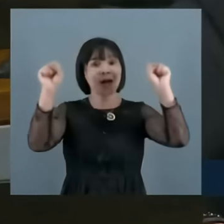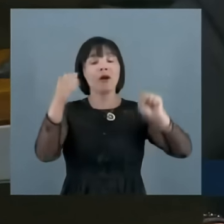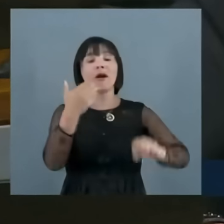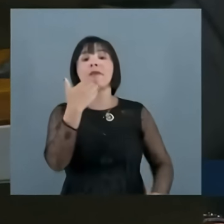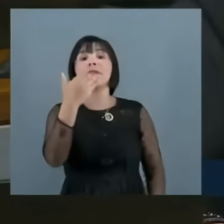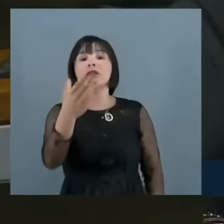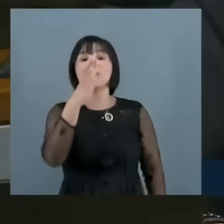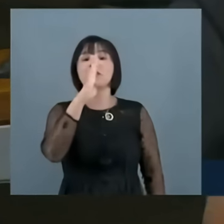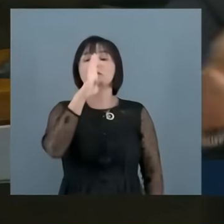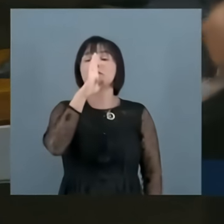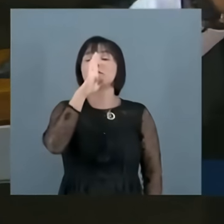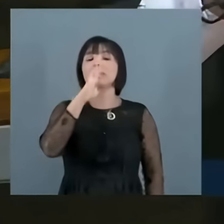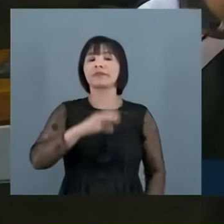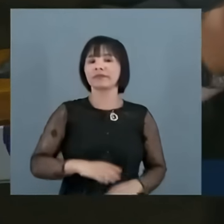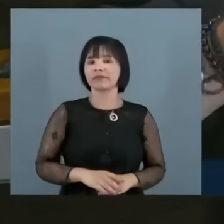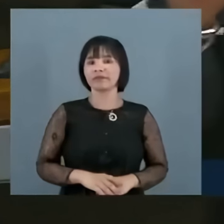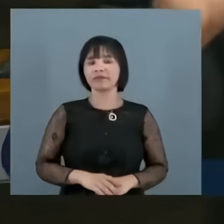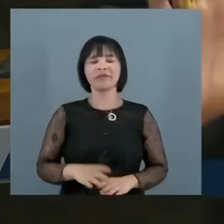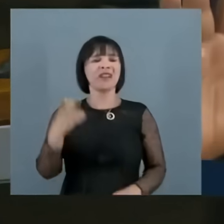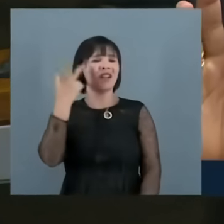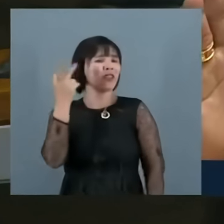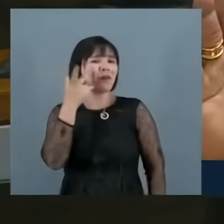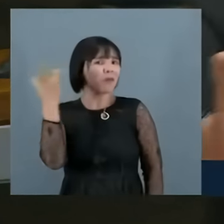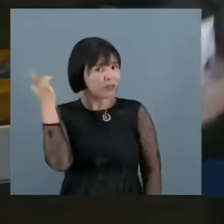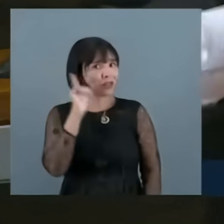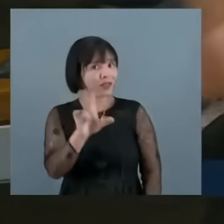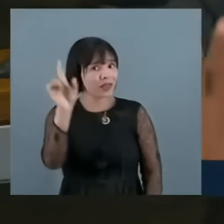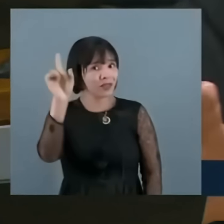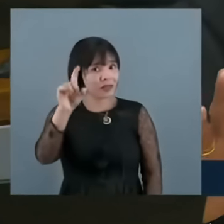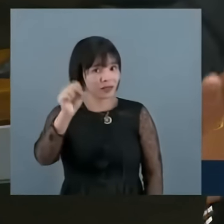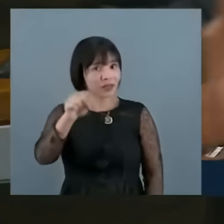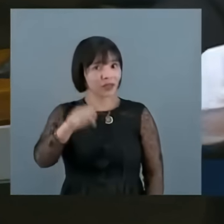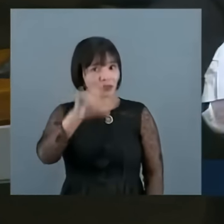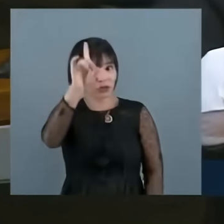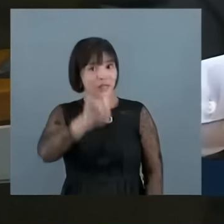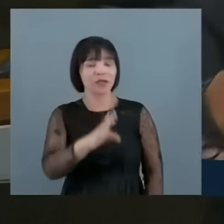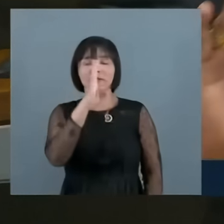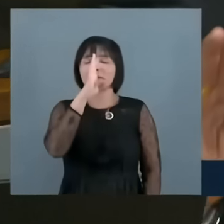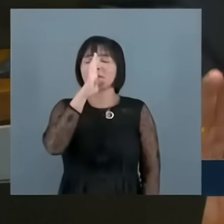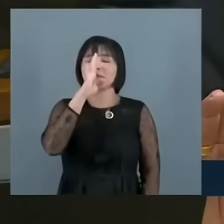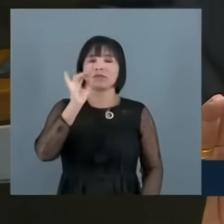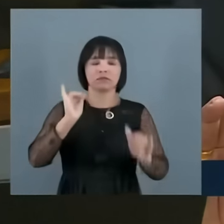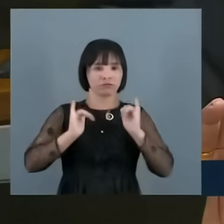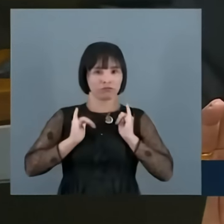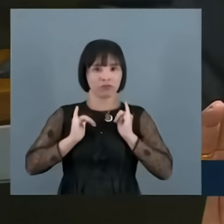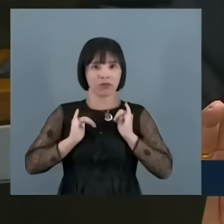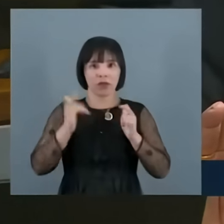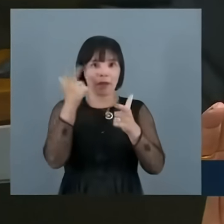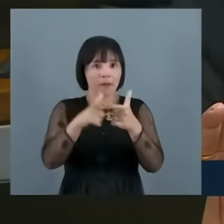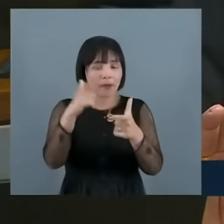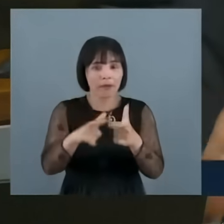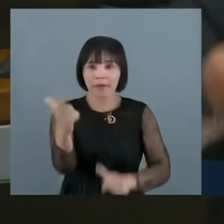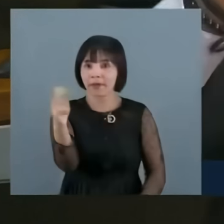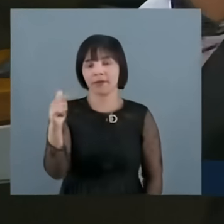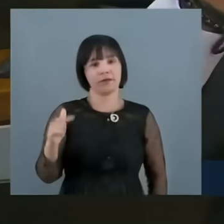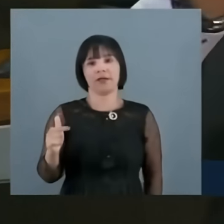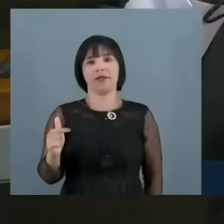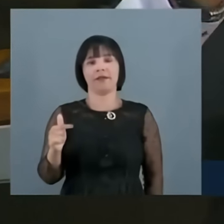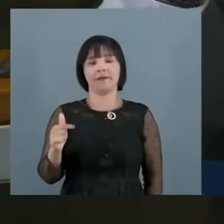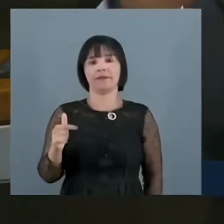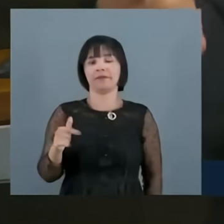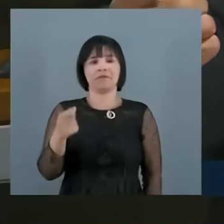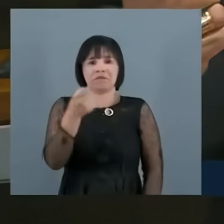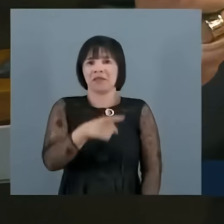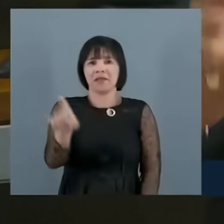calado. E normalmente eles ganham o direito de ficar calado, que não tem problema. Nem